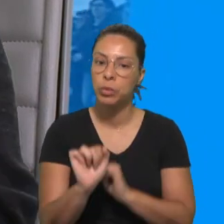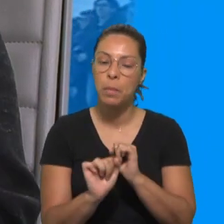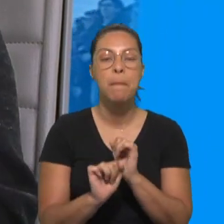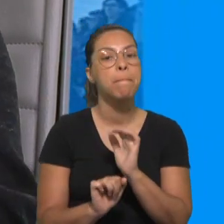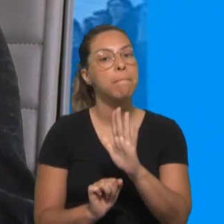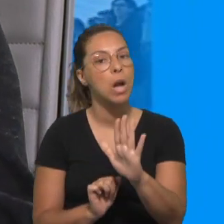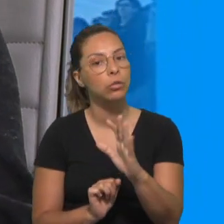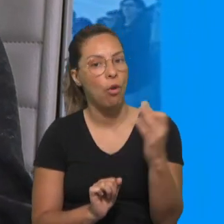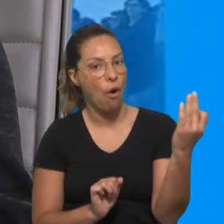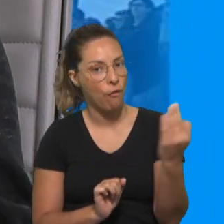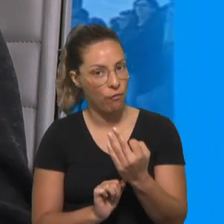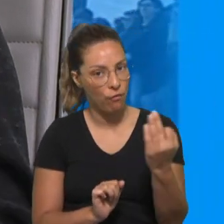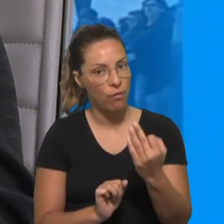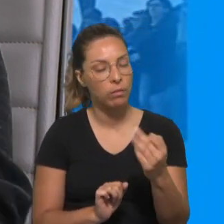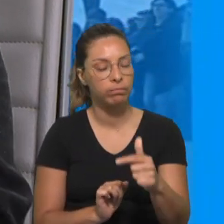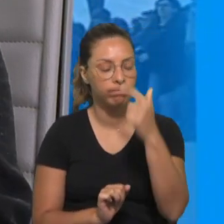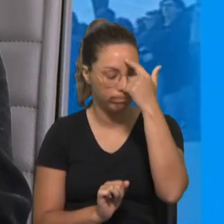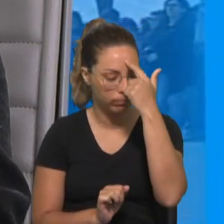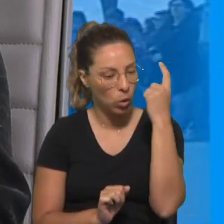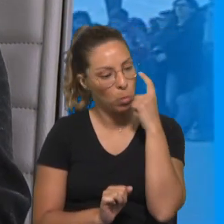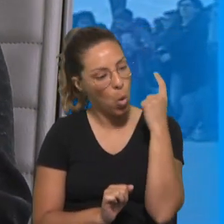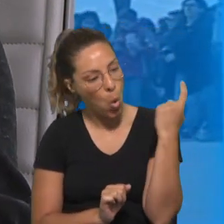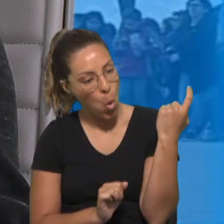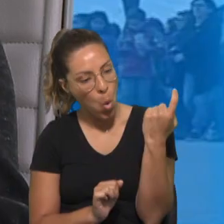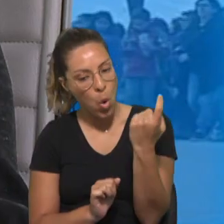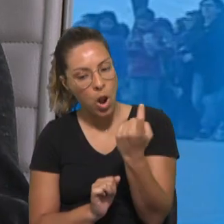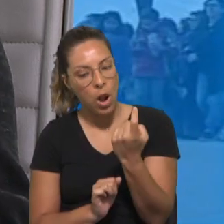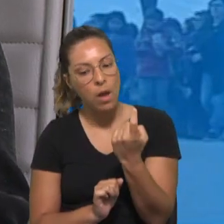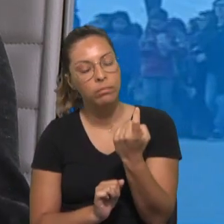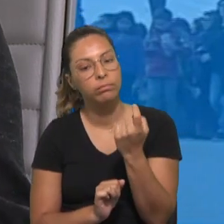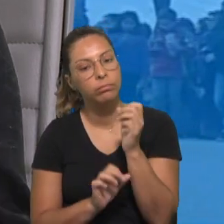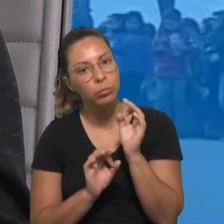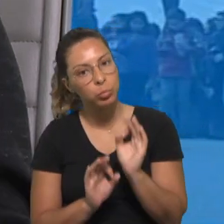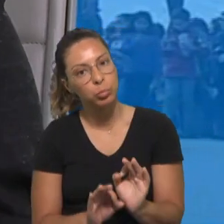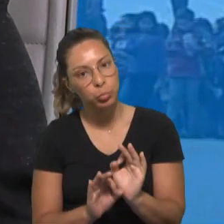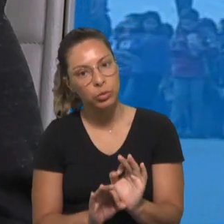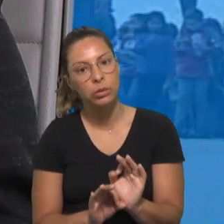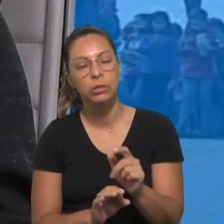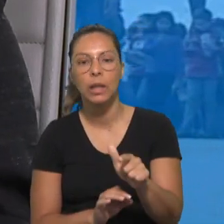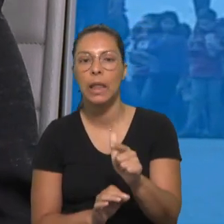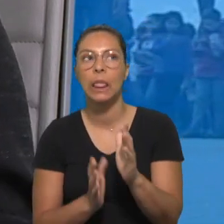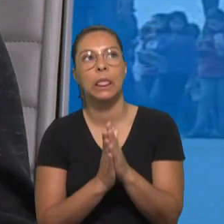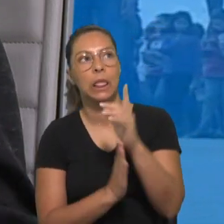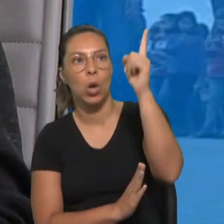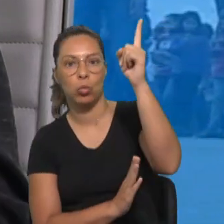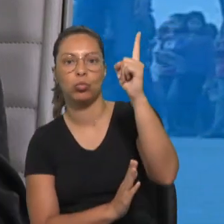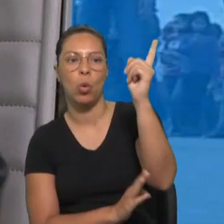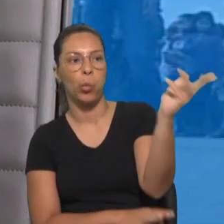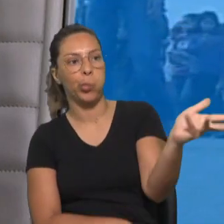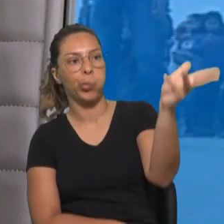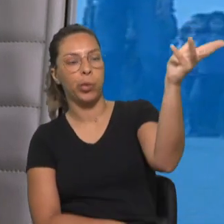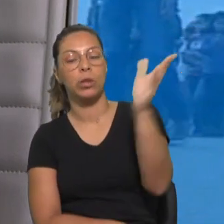há aqui uma procura do reino, há um entregar-se por um bem maior, e o bem maior é o reino de Deus, que São João